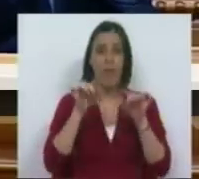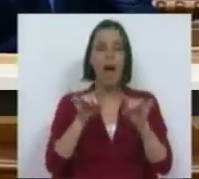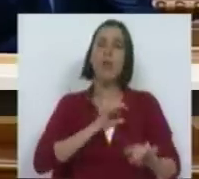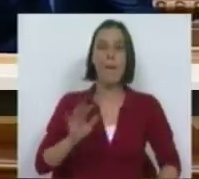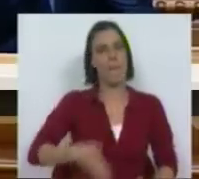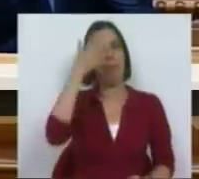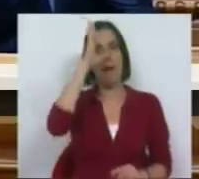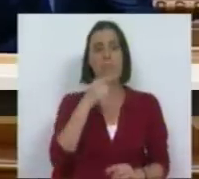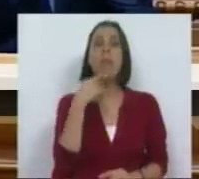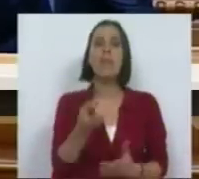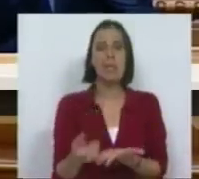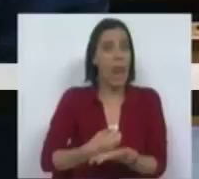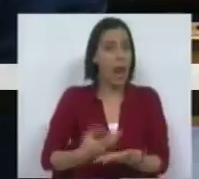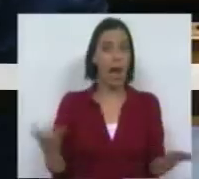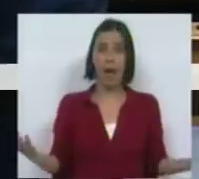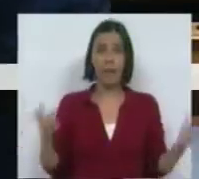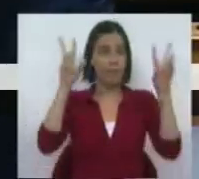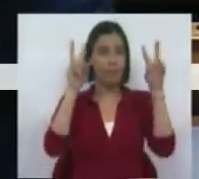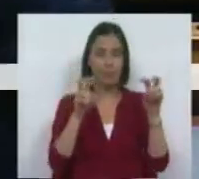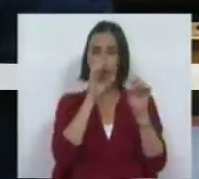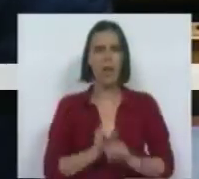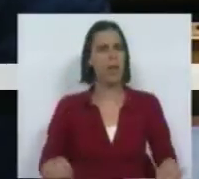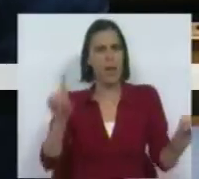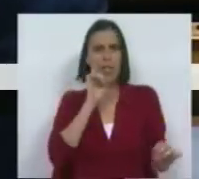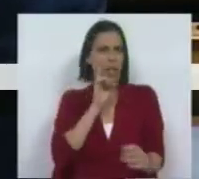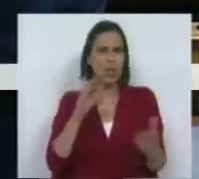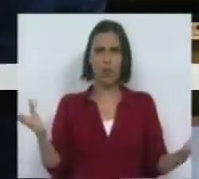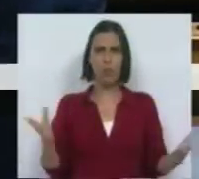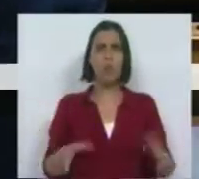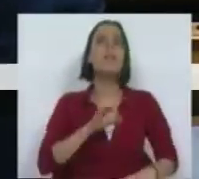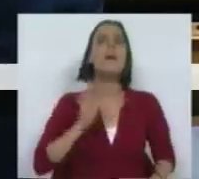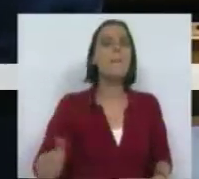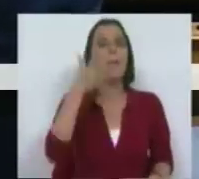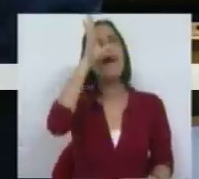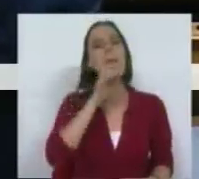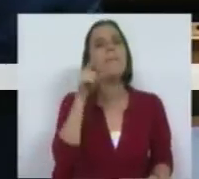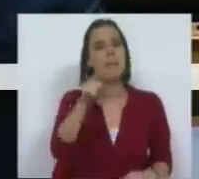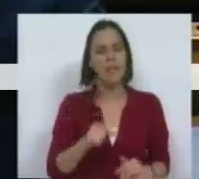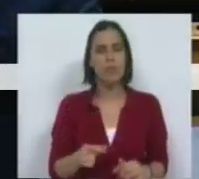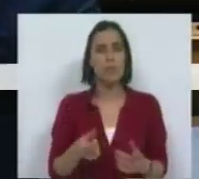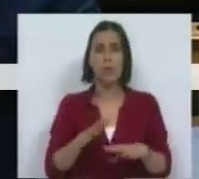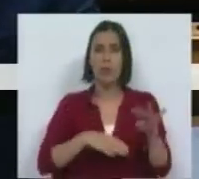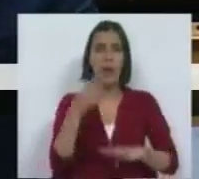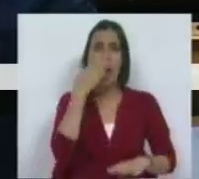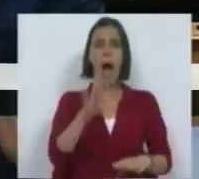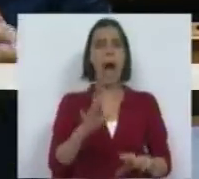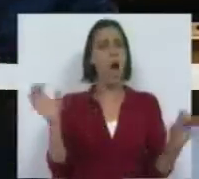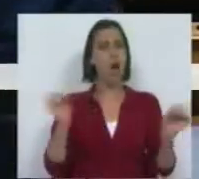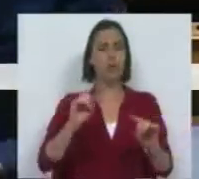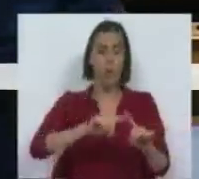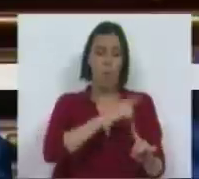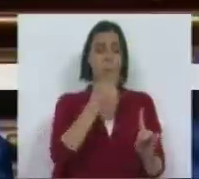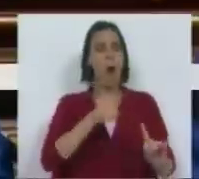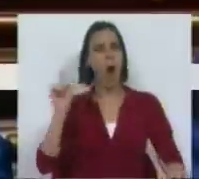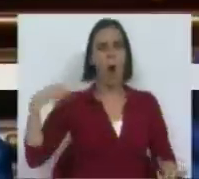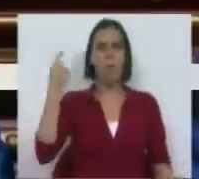Sr. Primeiro-Ministro nada disse sobre essa matéria, ninguém está seguro. O Sr. Primeiro-Ministro não tomou atitude. Teve um ano